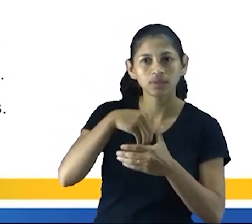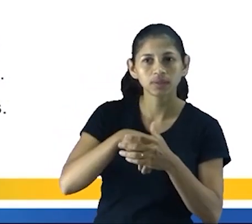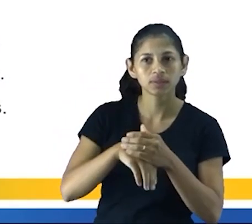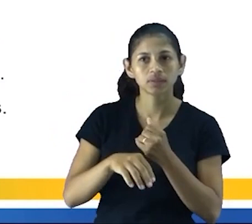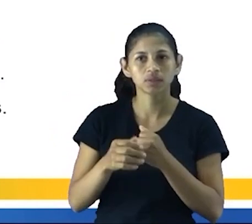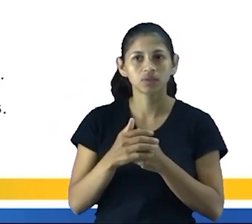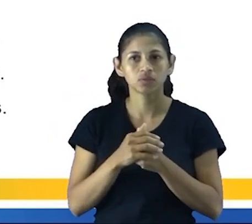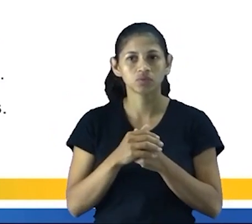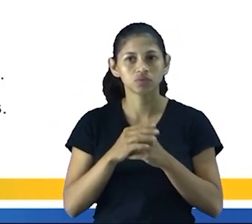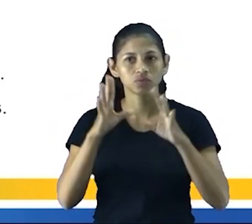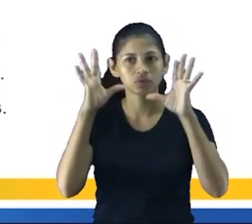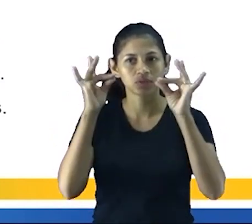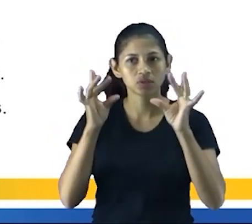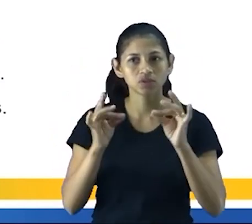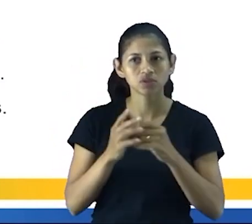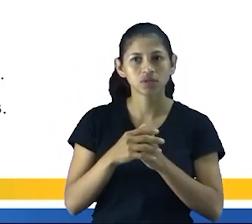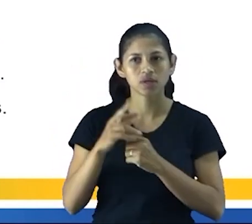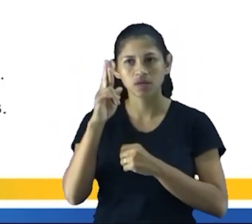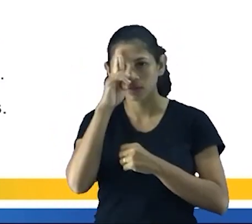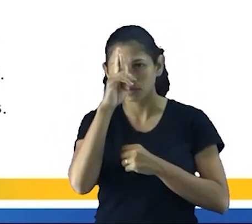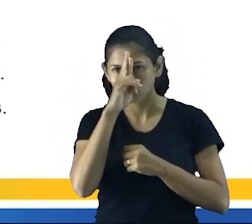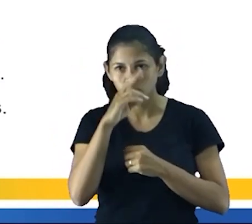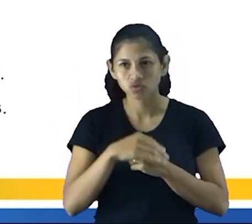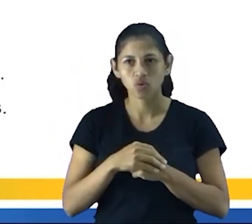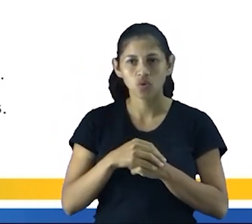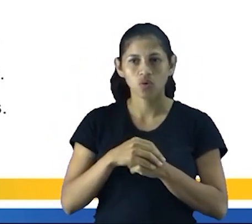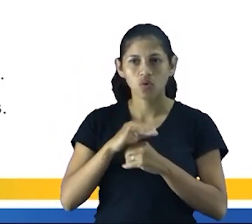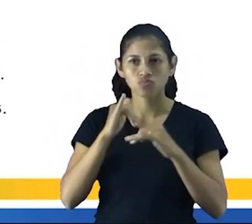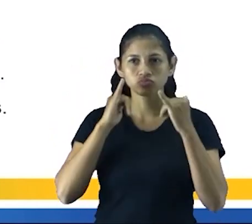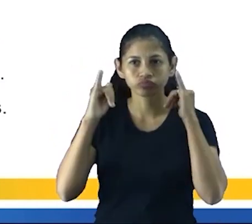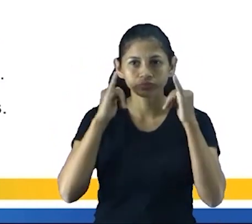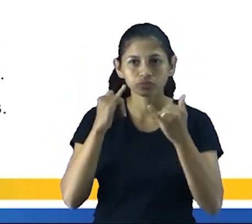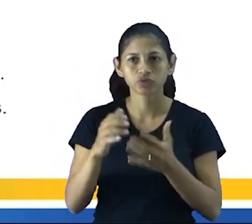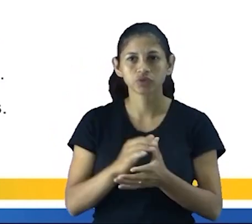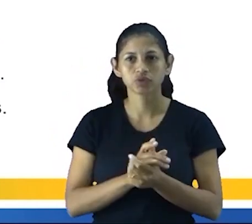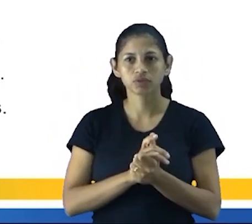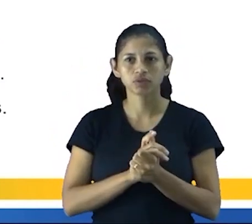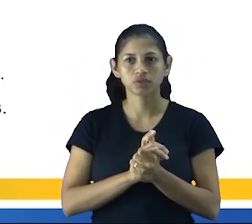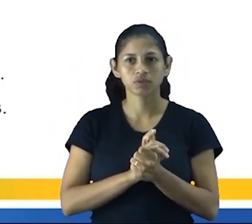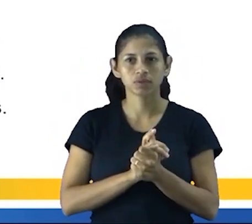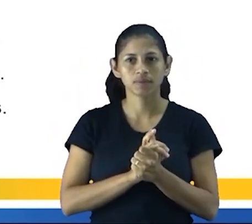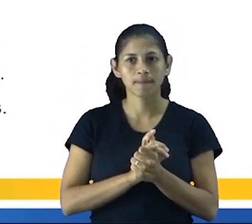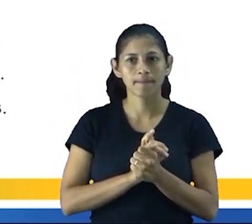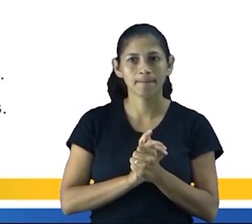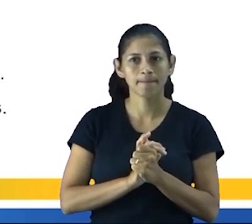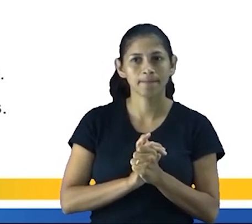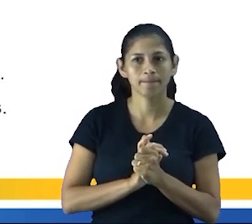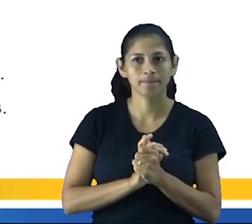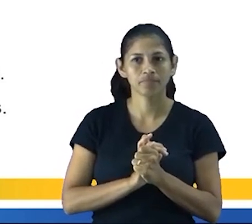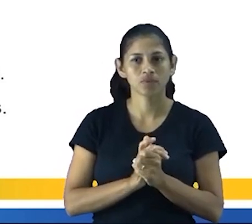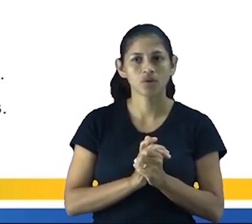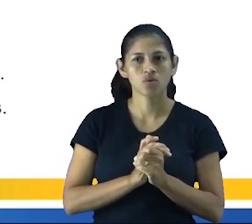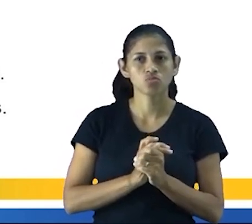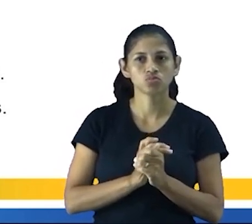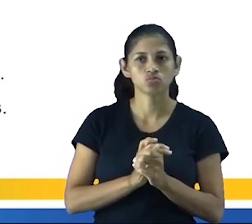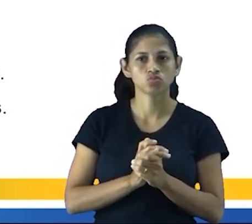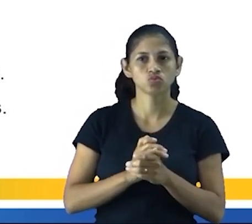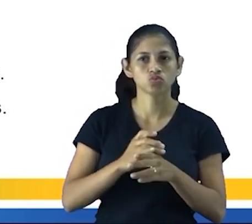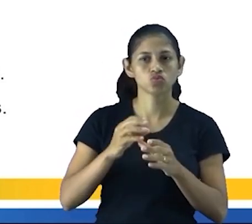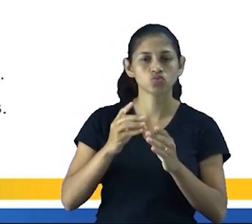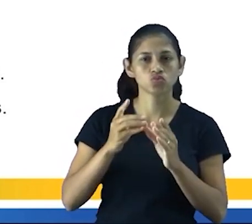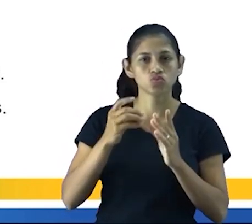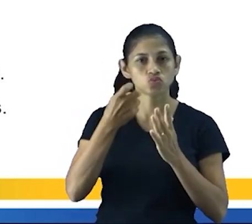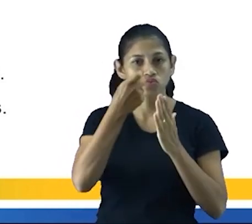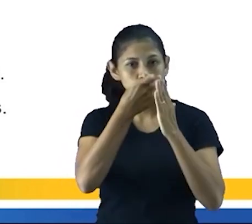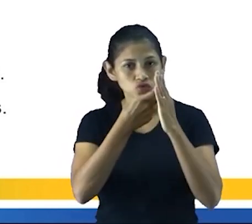biografia, o cardápio, a notícia. Do dissertativo, monografia, artigo e resenha. Do expositivo, nós temos seminário,